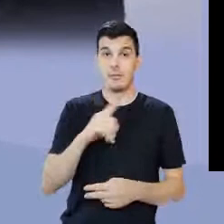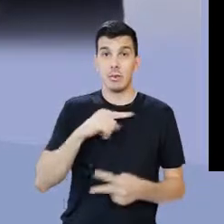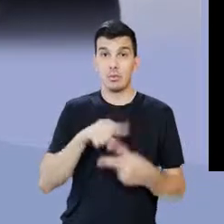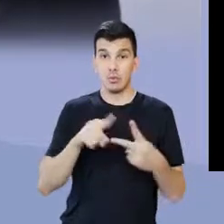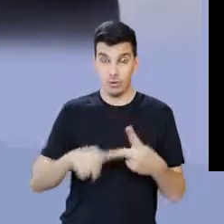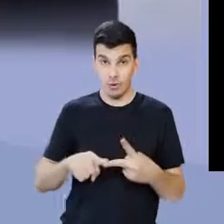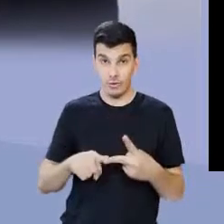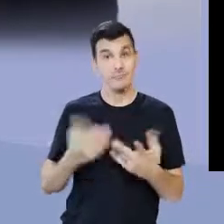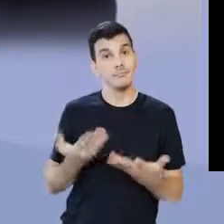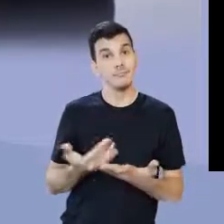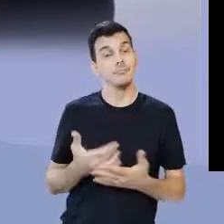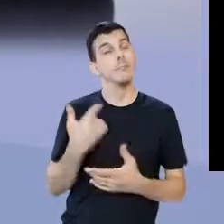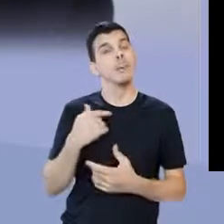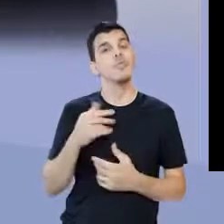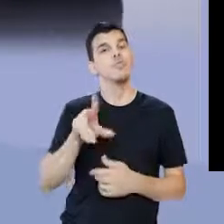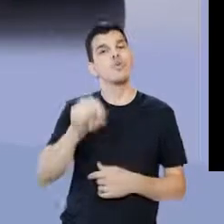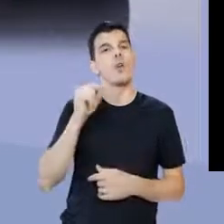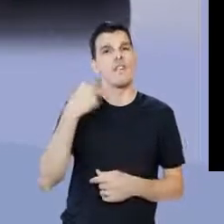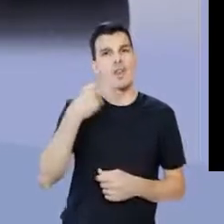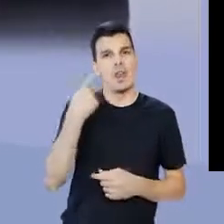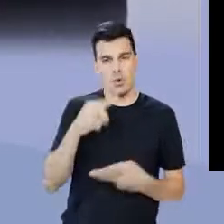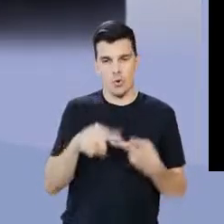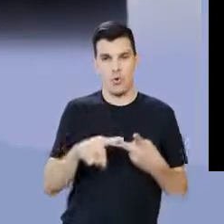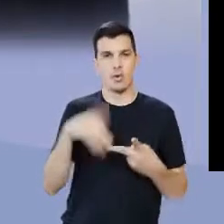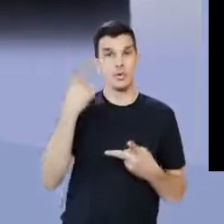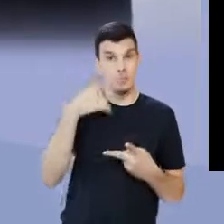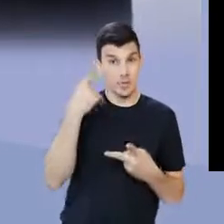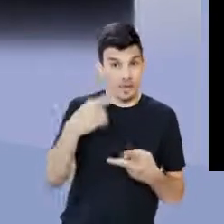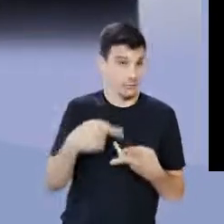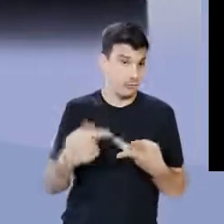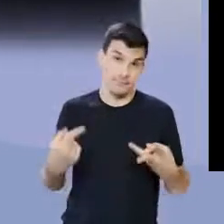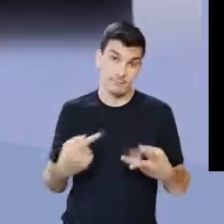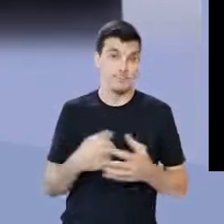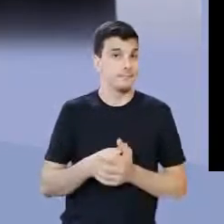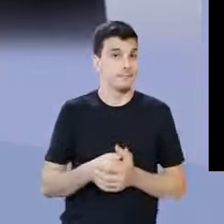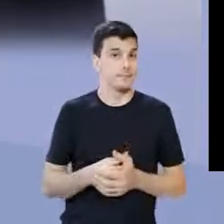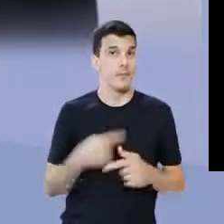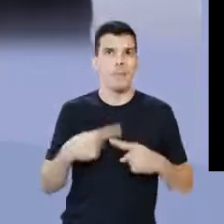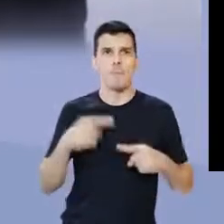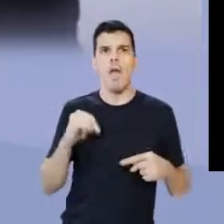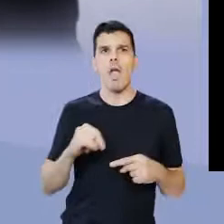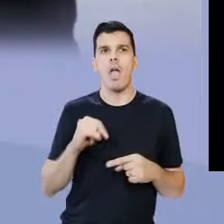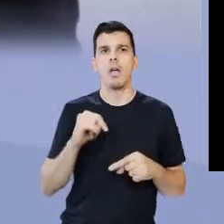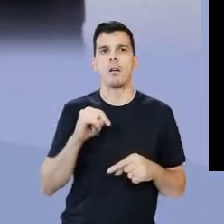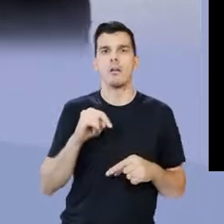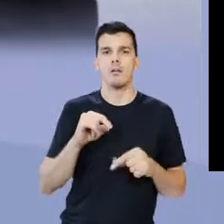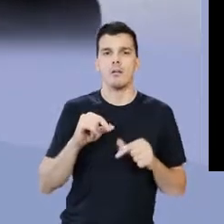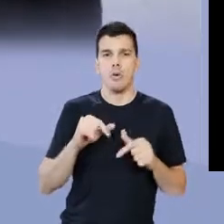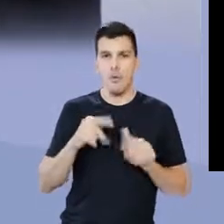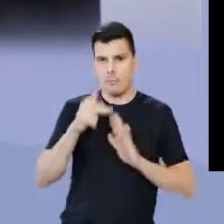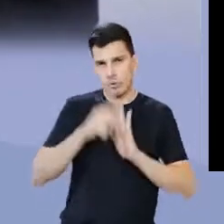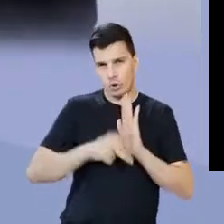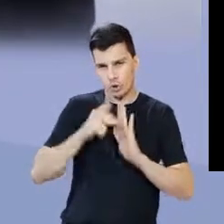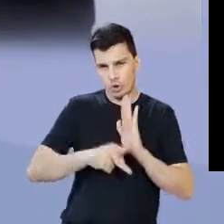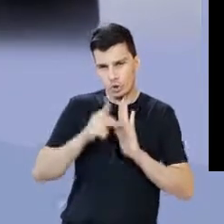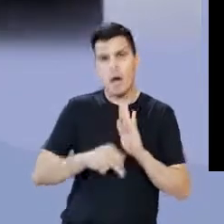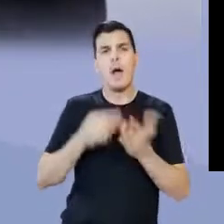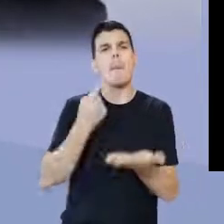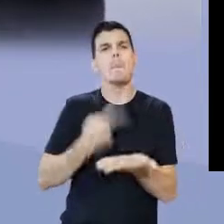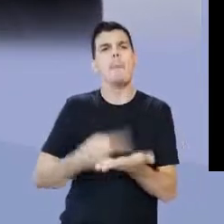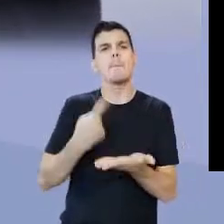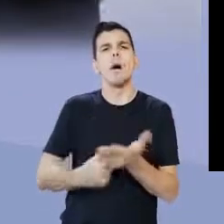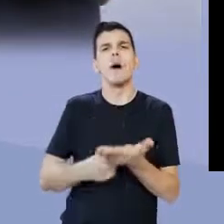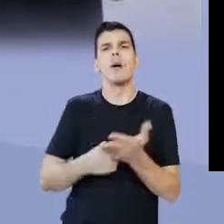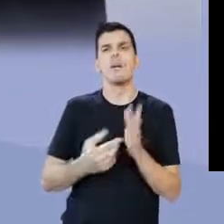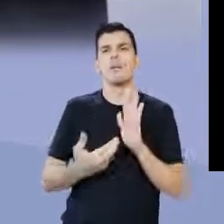o deputado para fazer a lei por mim, é uma escolha indireta. Mas quando eu, com uma ação popular, com um plebiscito,